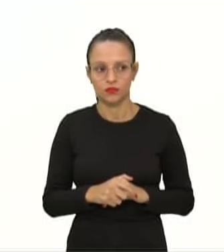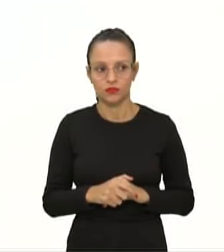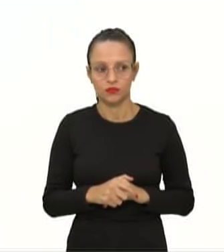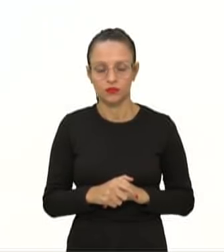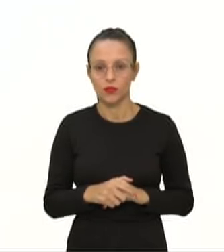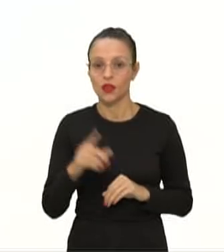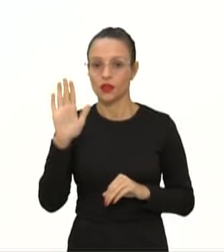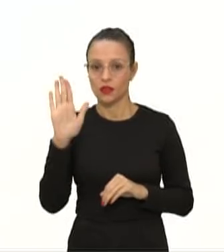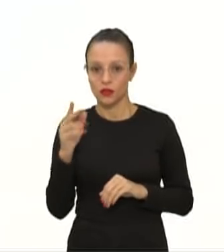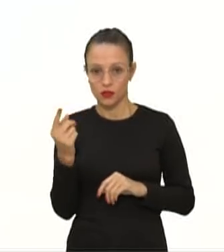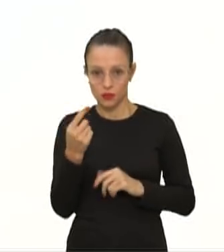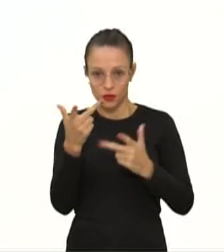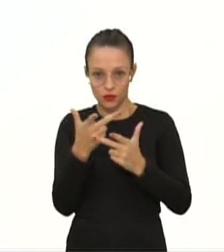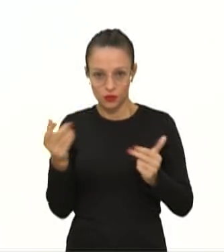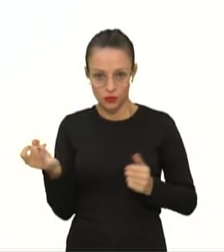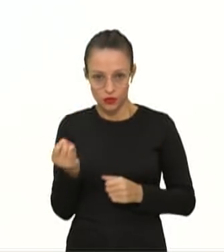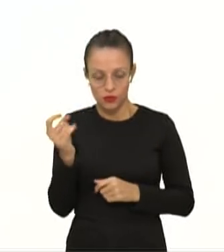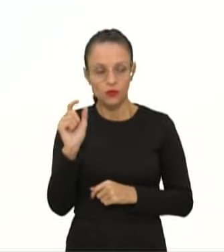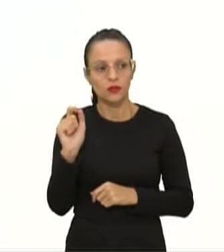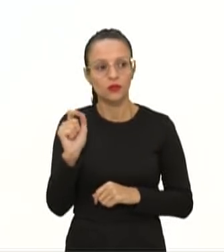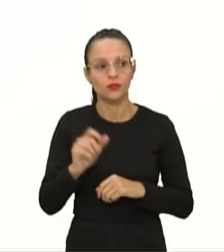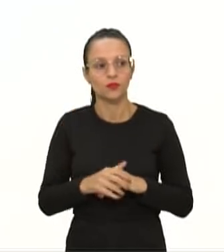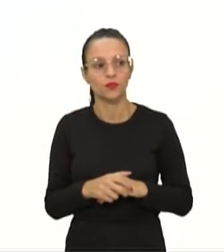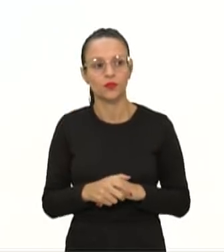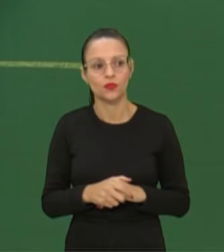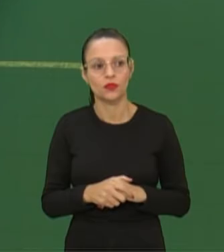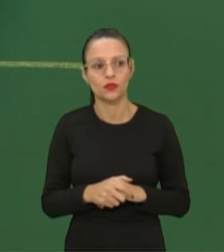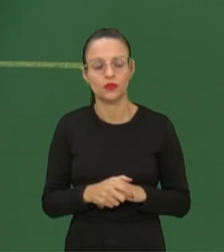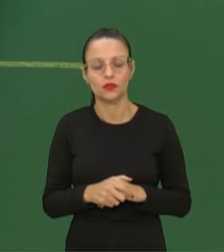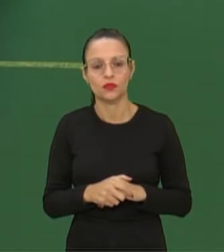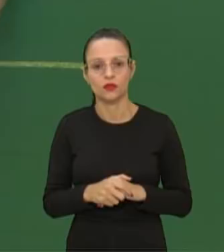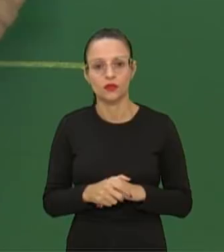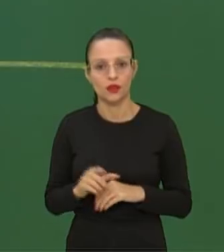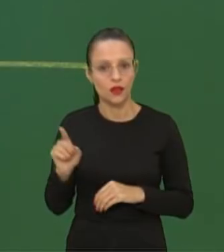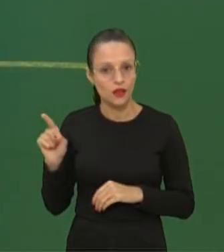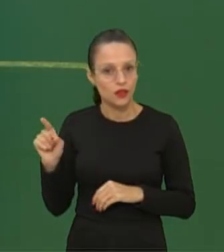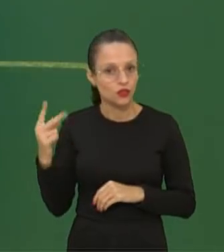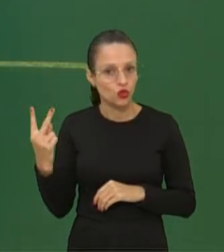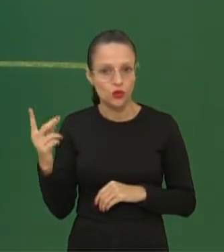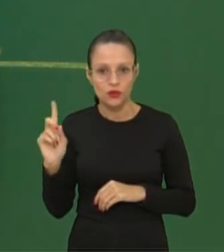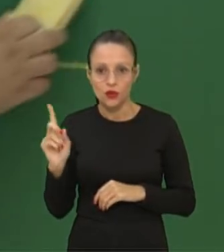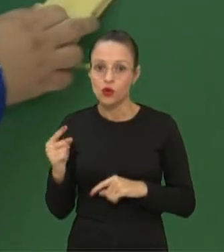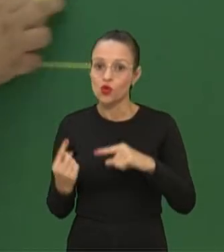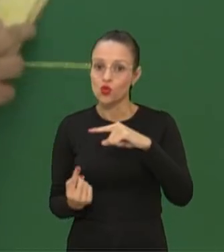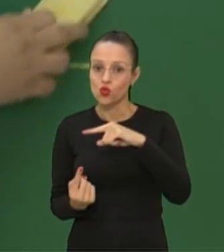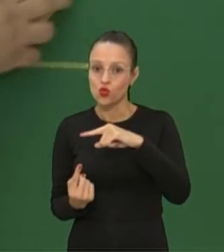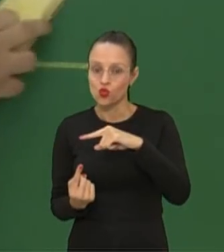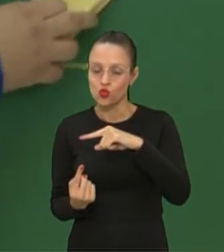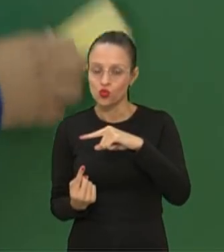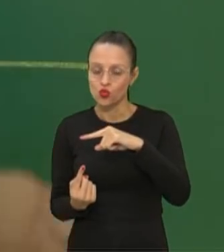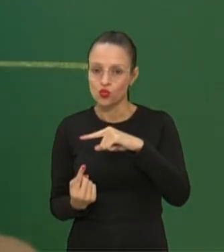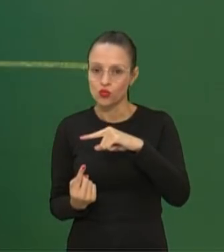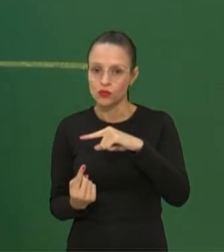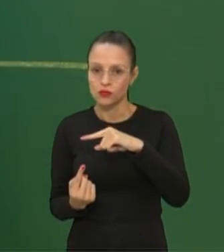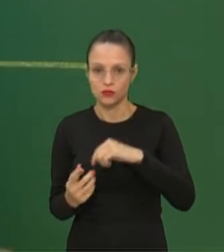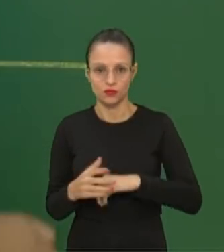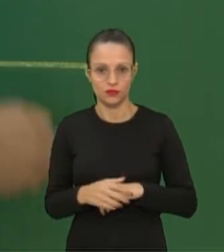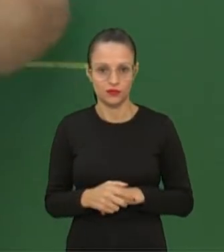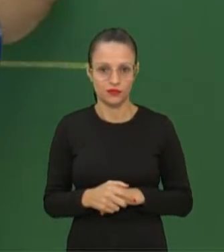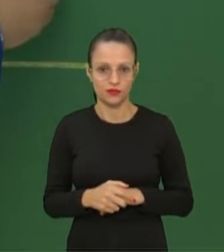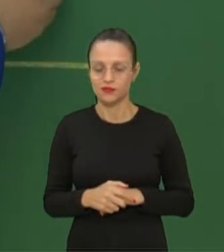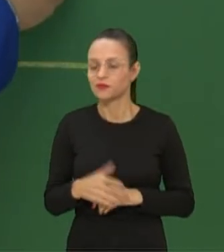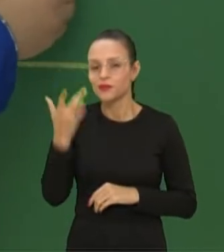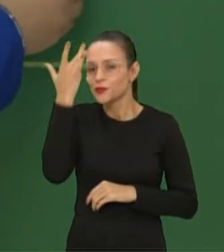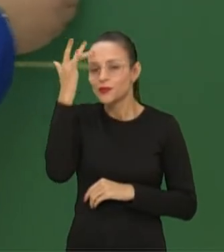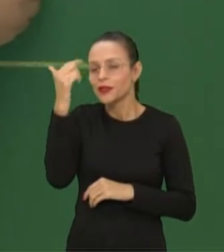Uma coisa importante é o seguinte, ó. Aqui não é 2, né? Aqui é 1. De onde que eu inventei esse 2? Não